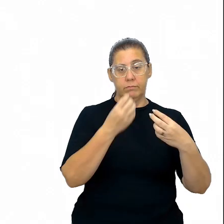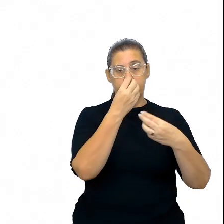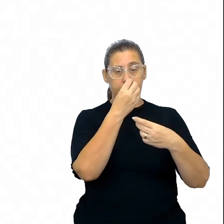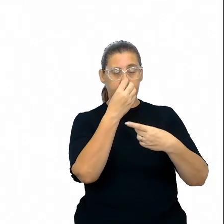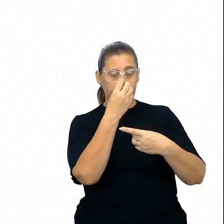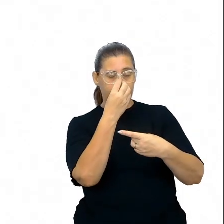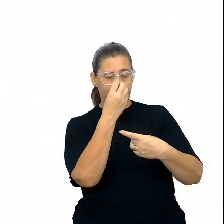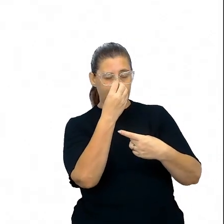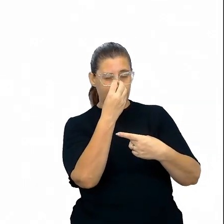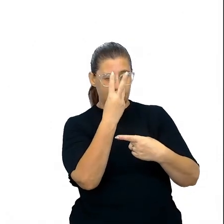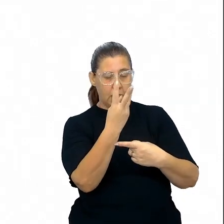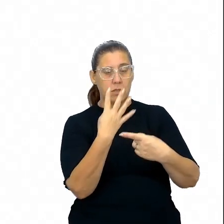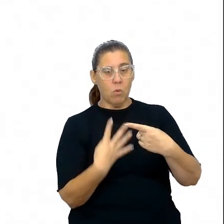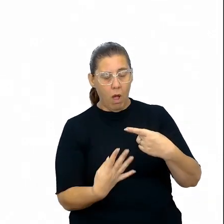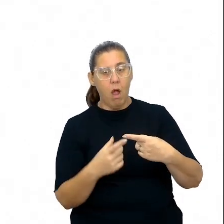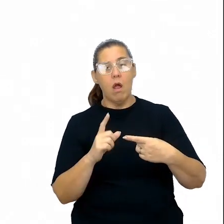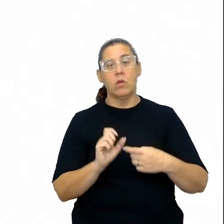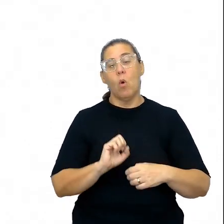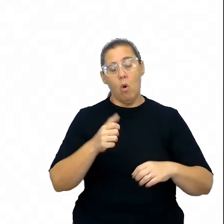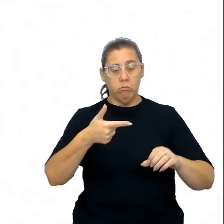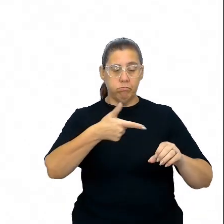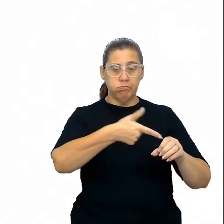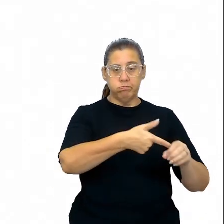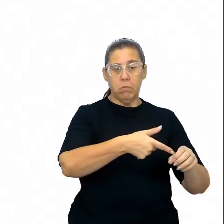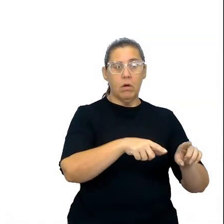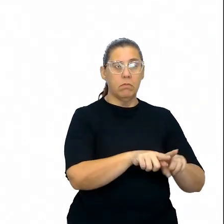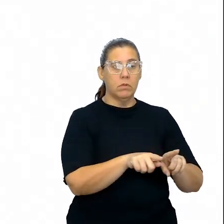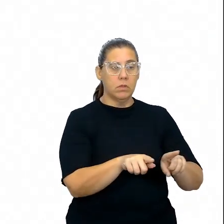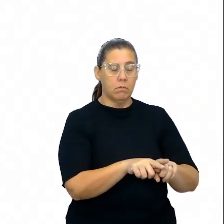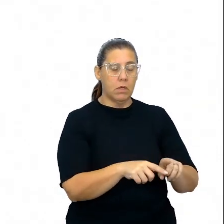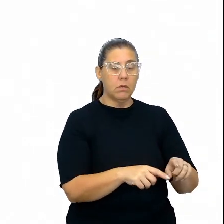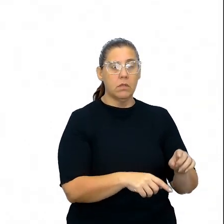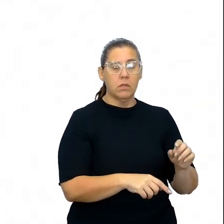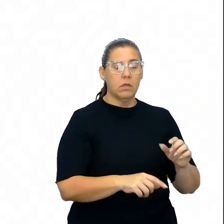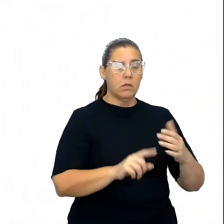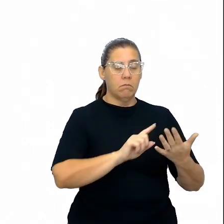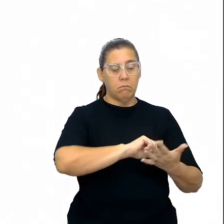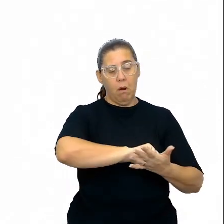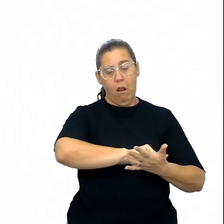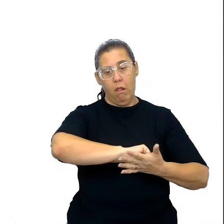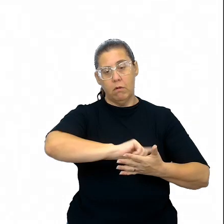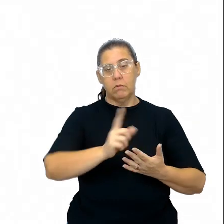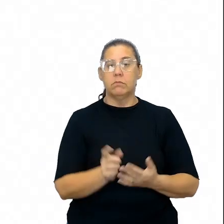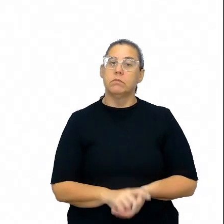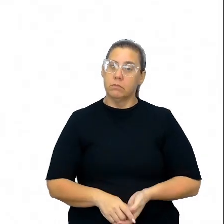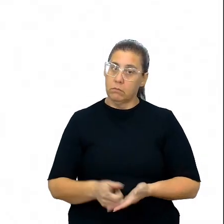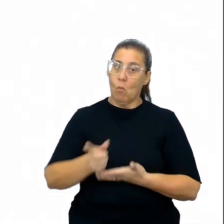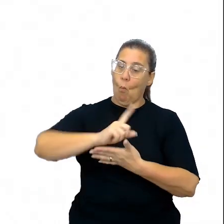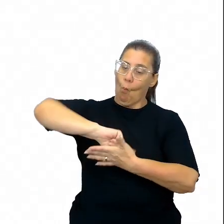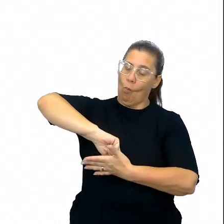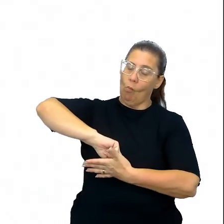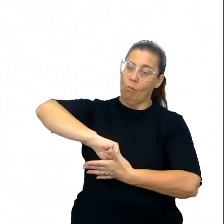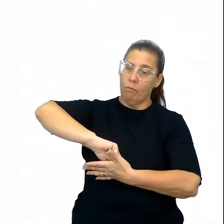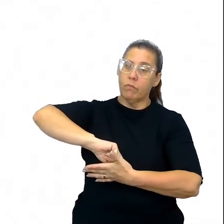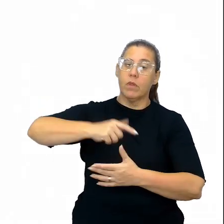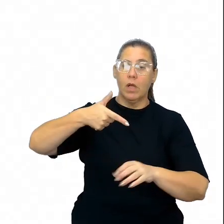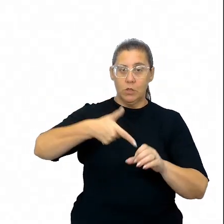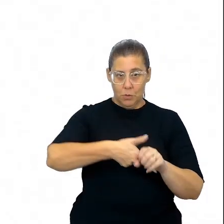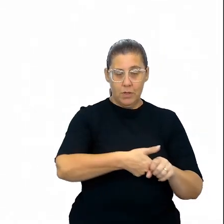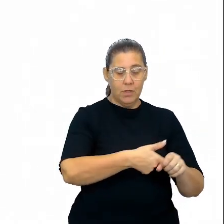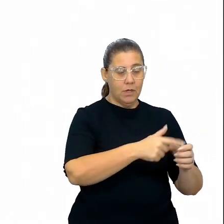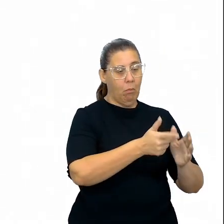Ou no tanque de combustível, que ele tem que ficar lendo no carro aquelas medidinhas. Aparece às vezes vazio, que é o que mais comum, né? Mas aparece lá